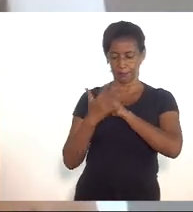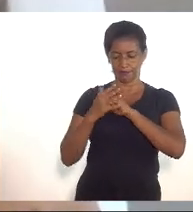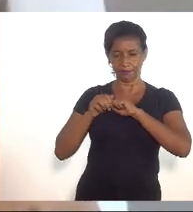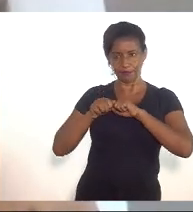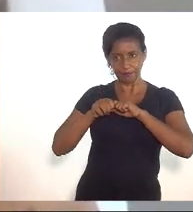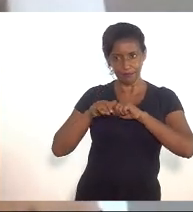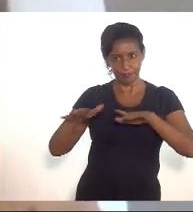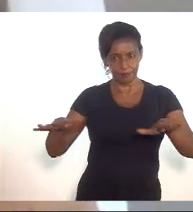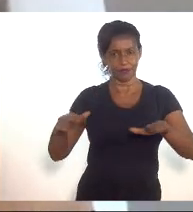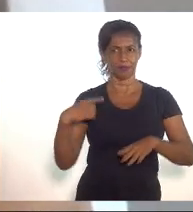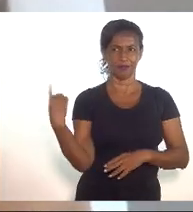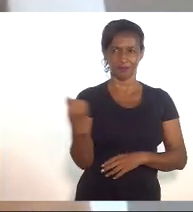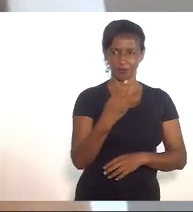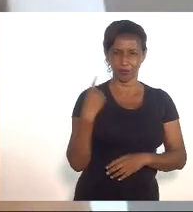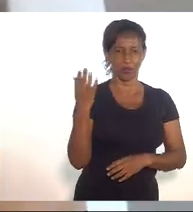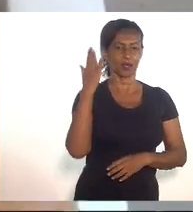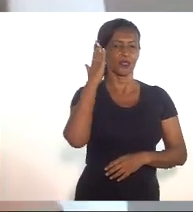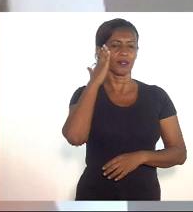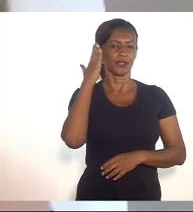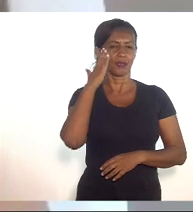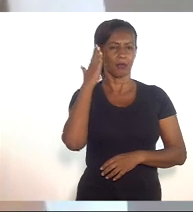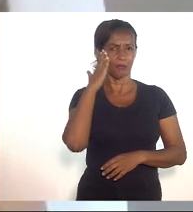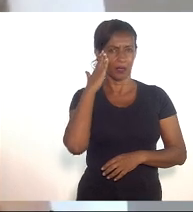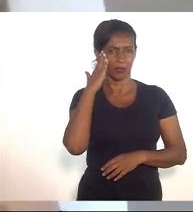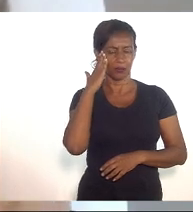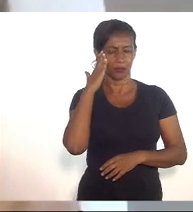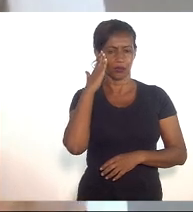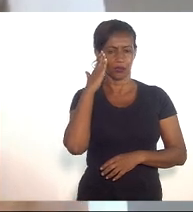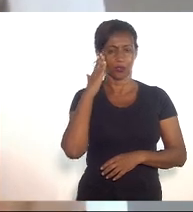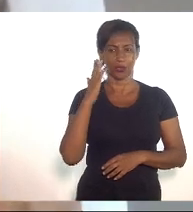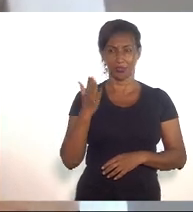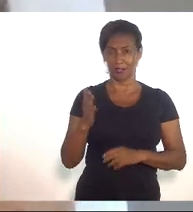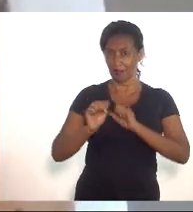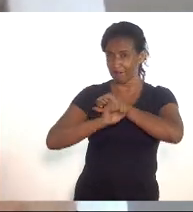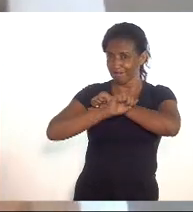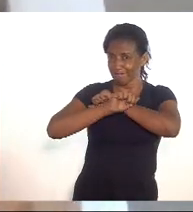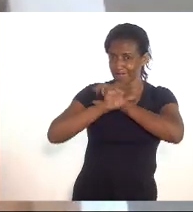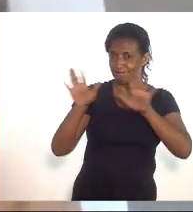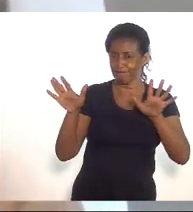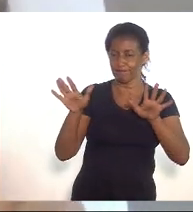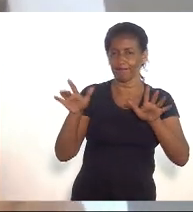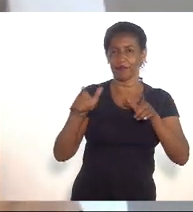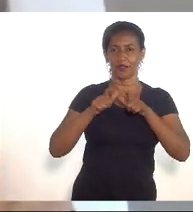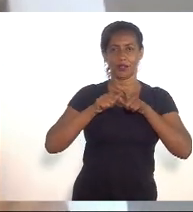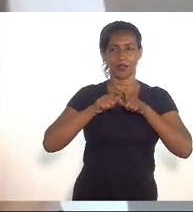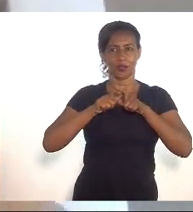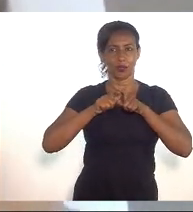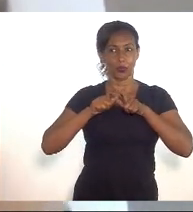gente sabe e que é notório que o grande